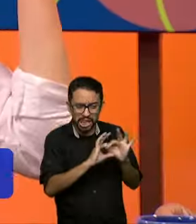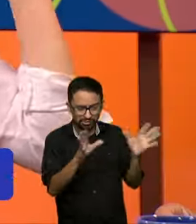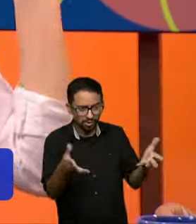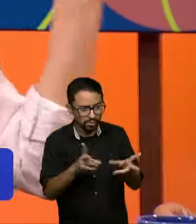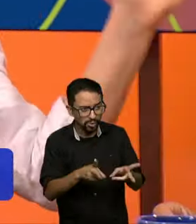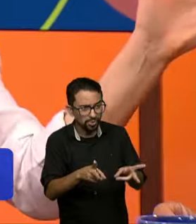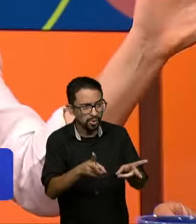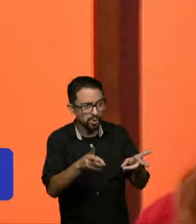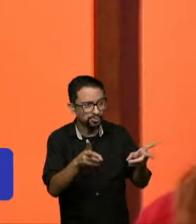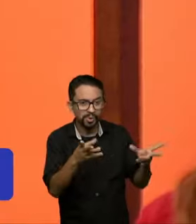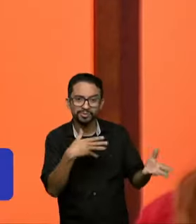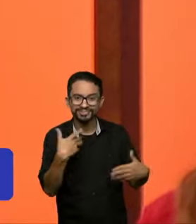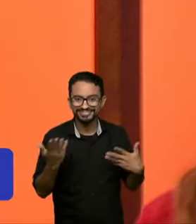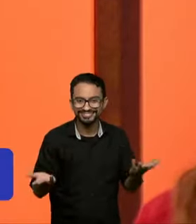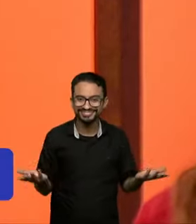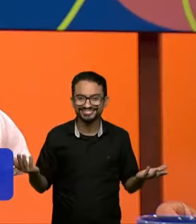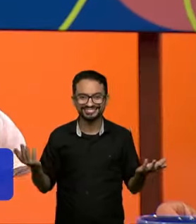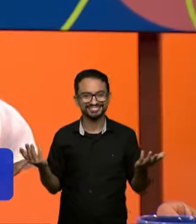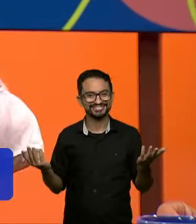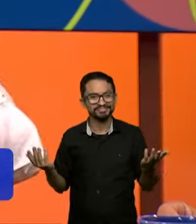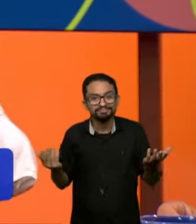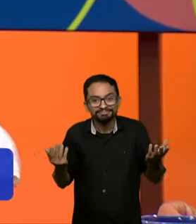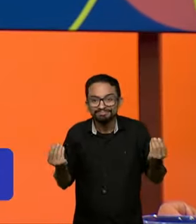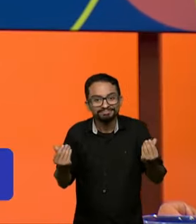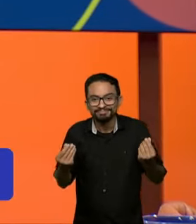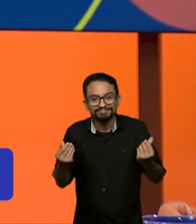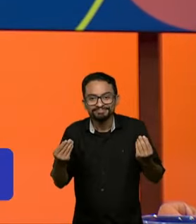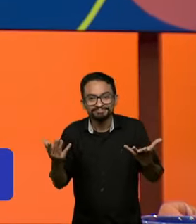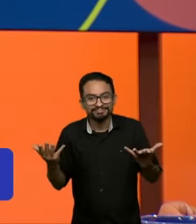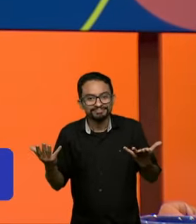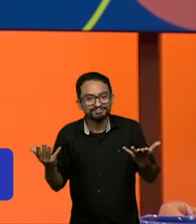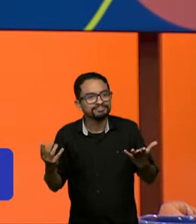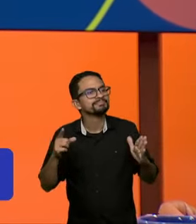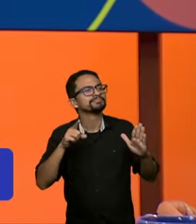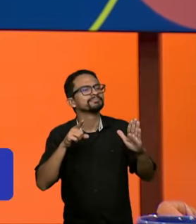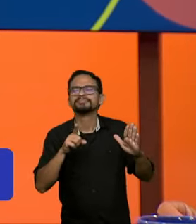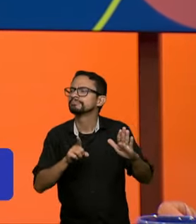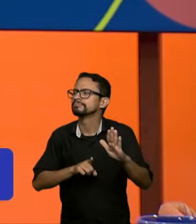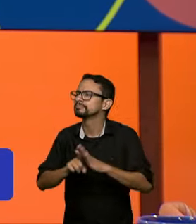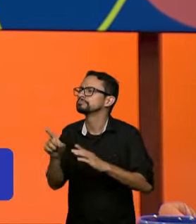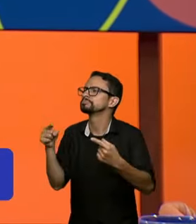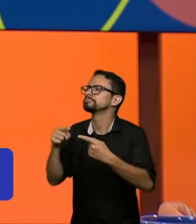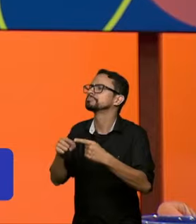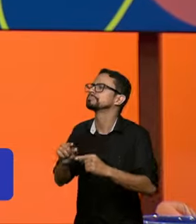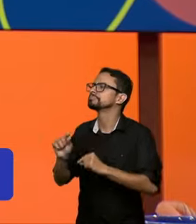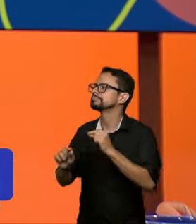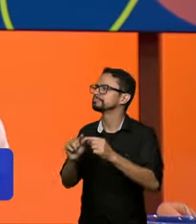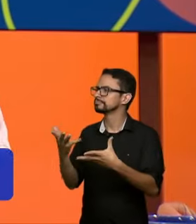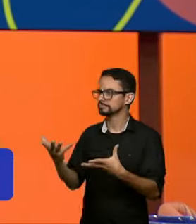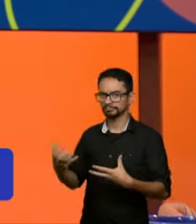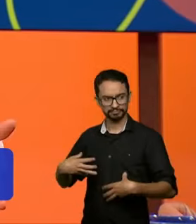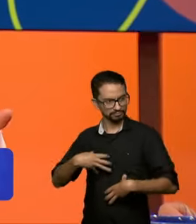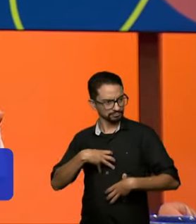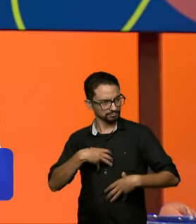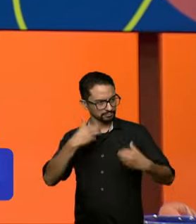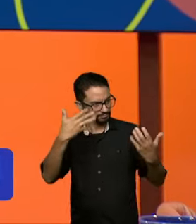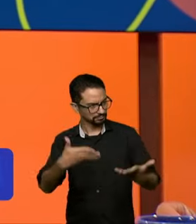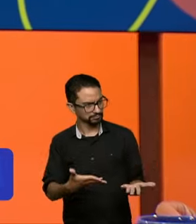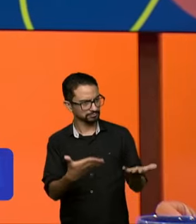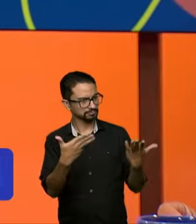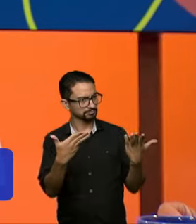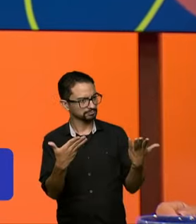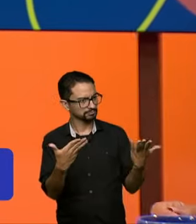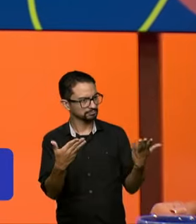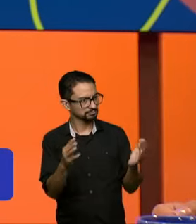sou artisticamente aberta. Ponto, né? Mas o que, que você está se referindo daí? Daí? Eu falei, estou me referindo a isso. Você não